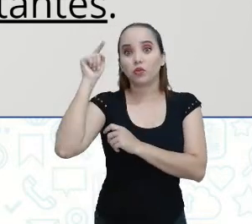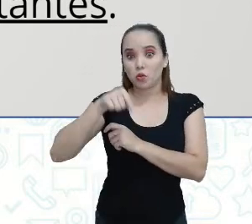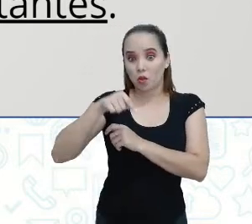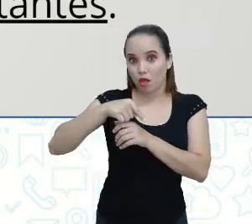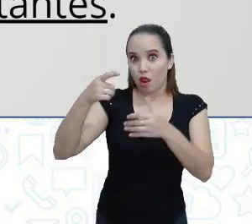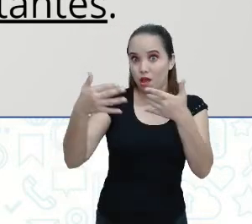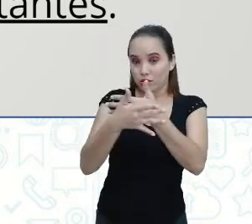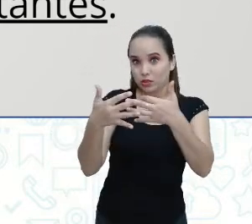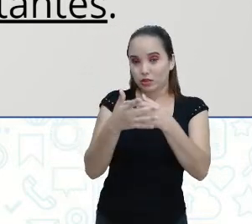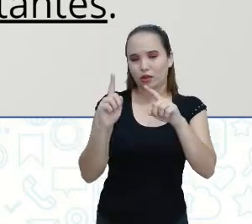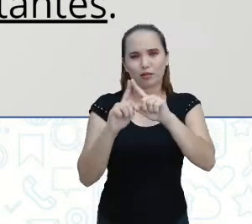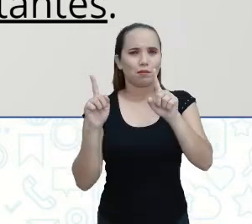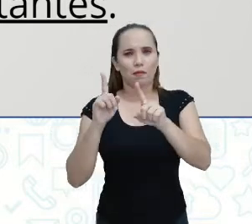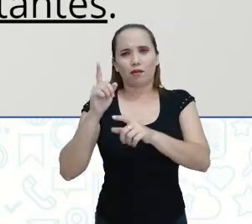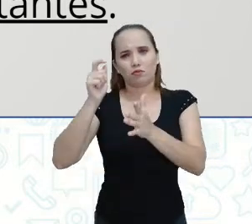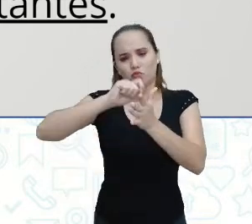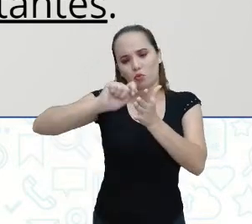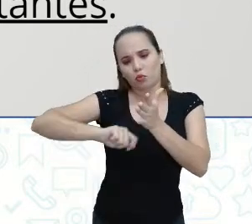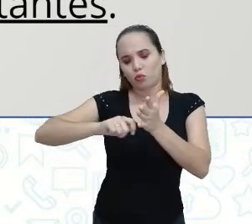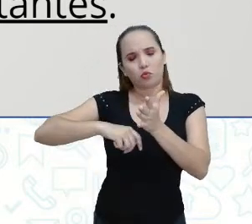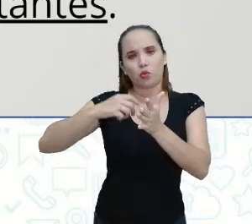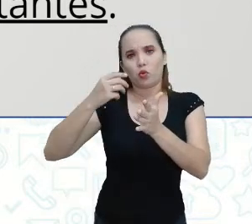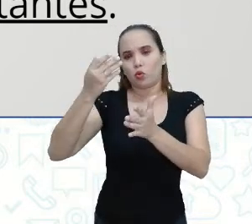menos interessante, justo?